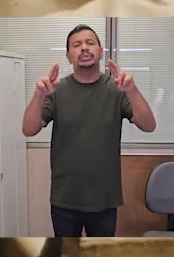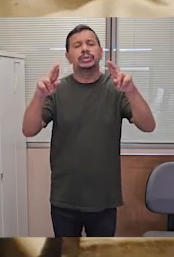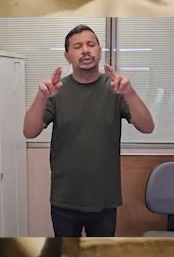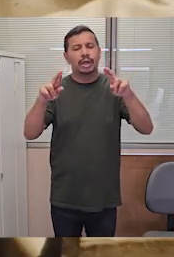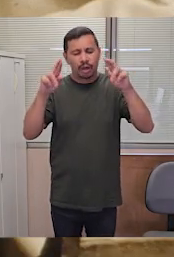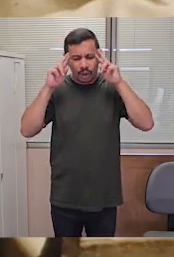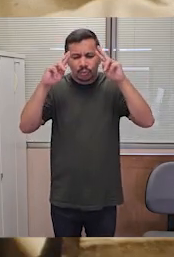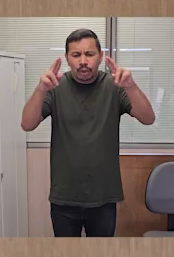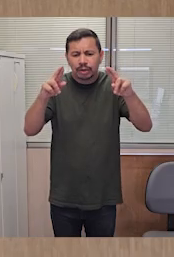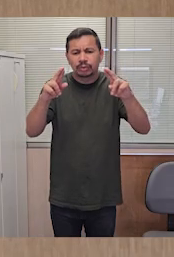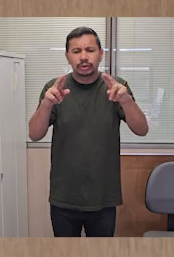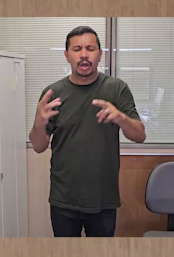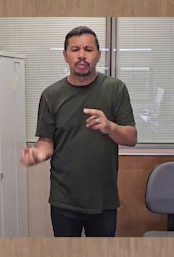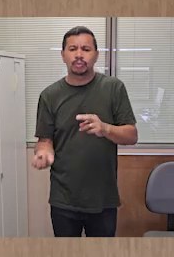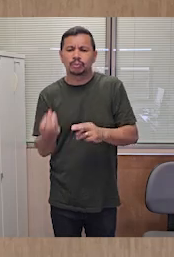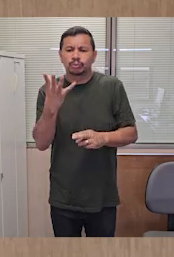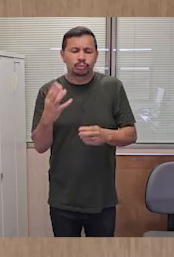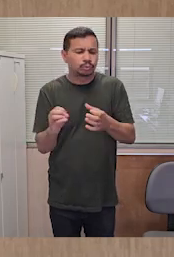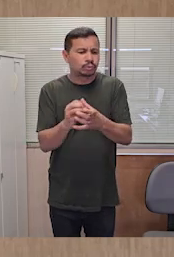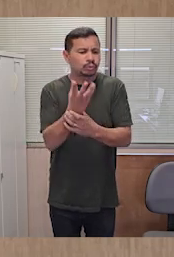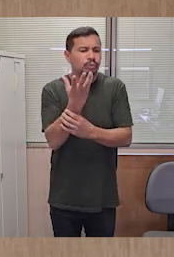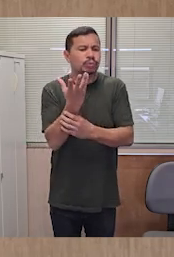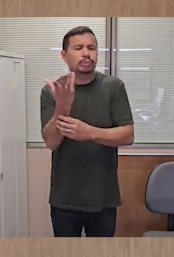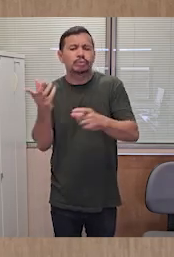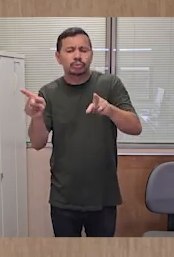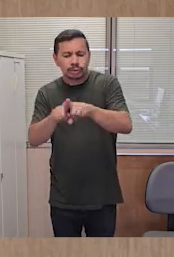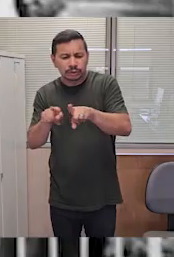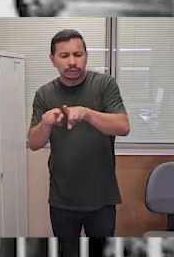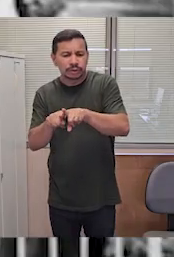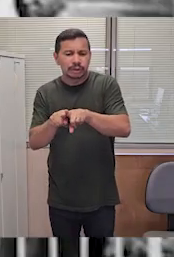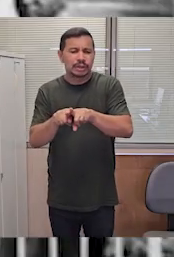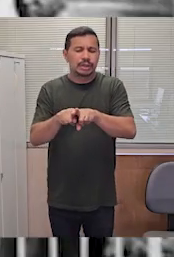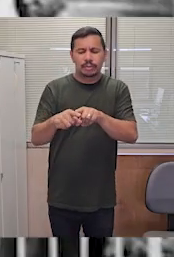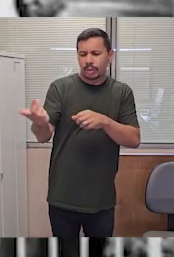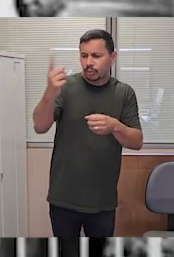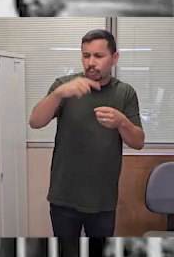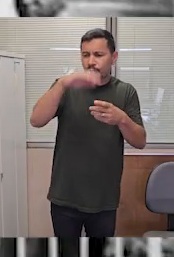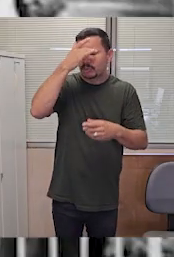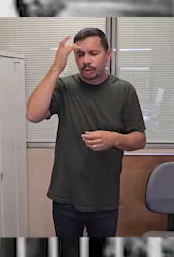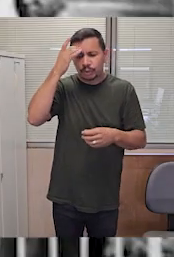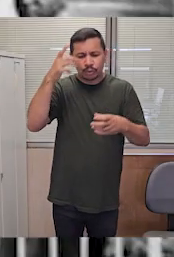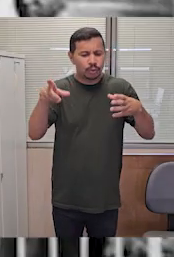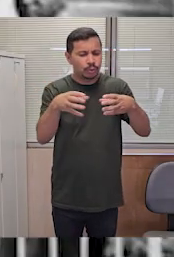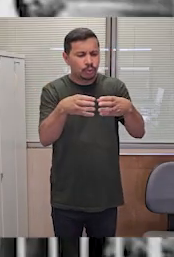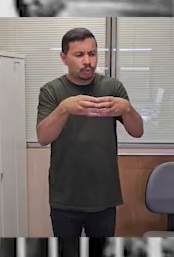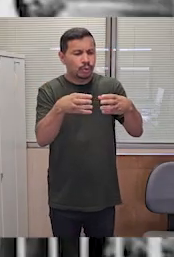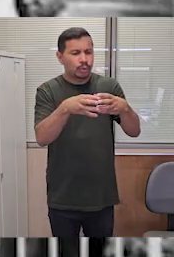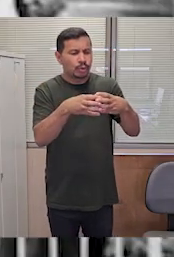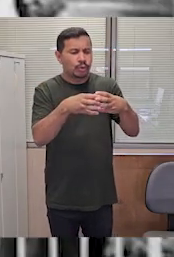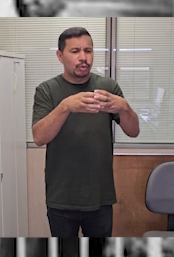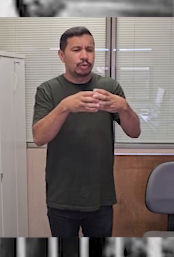responsável por descobrir talentos que viessem fazer parte de uma chapa